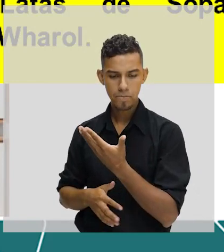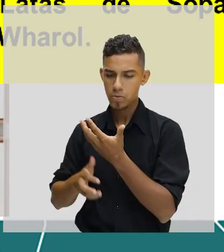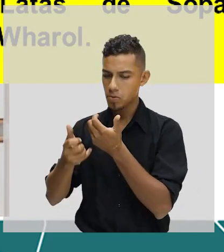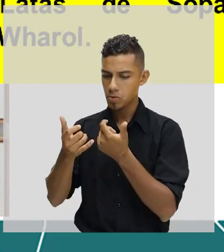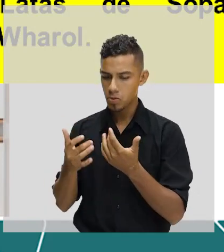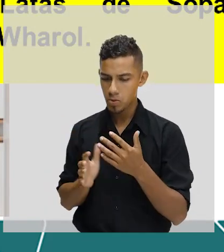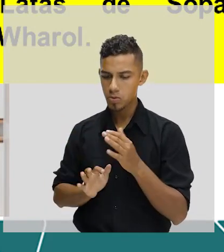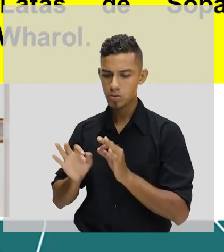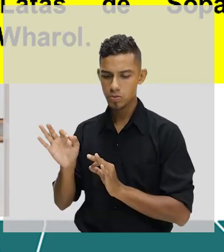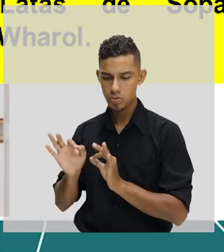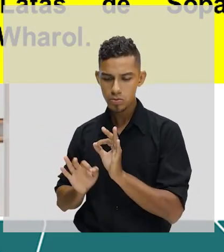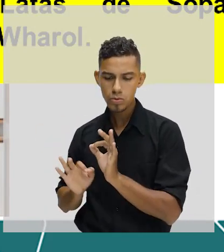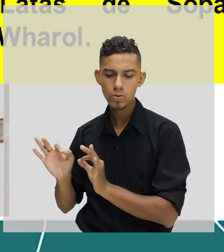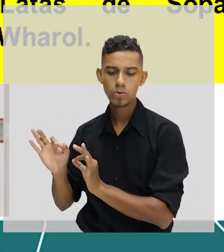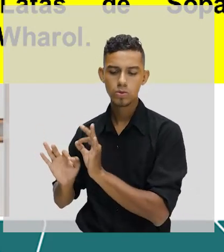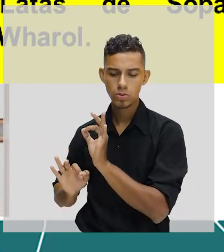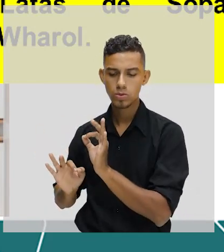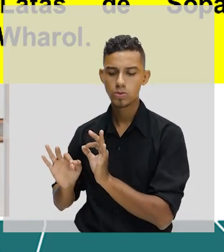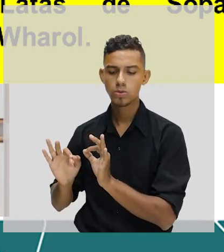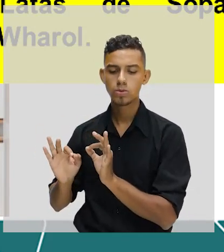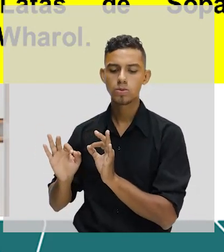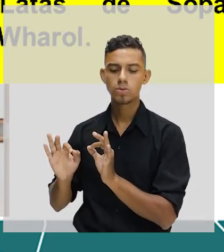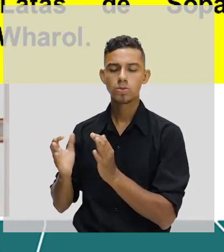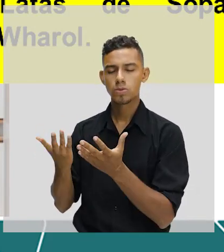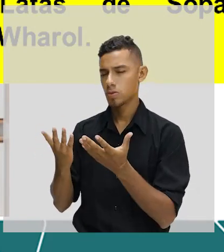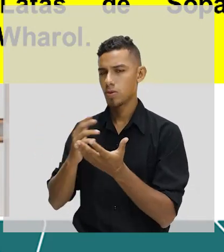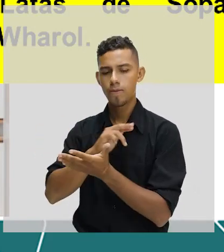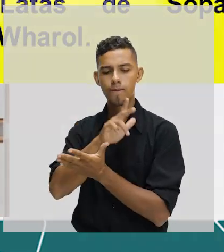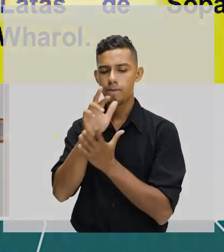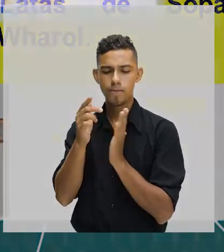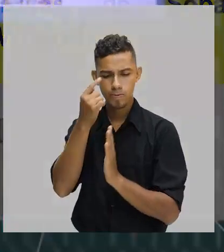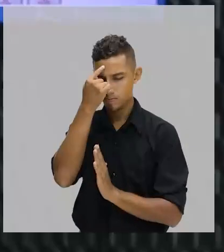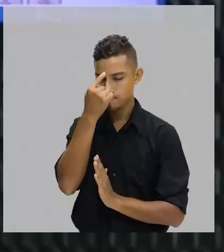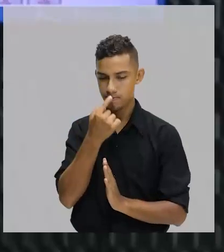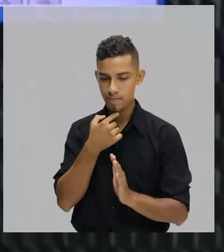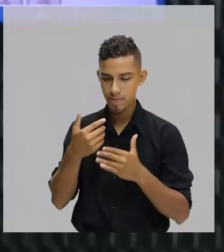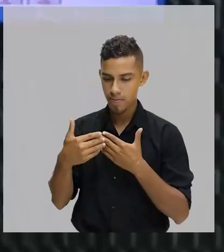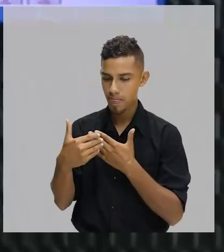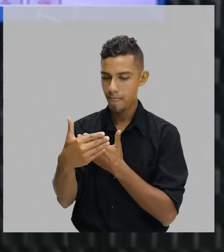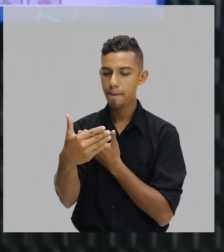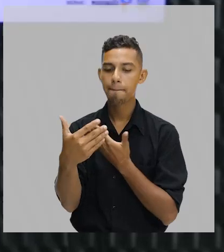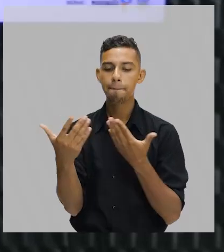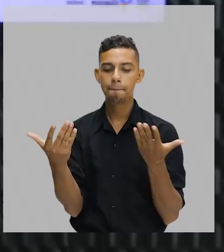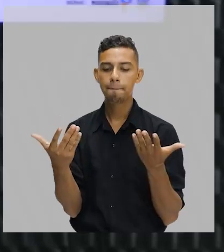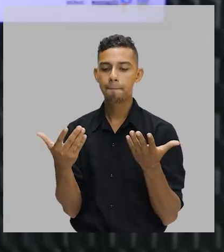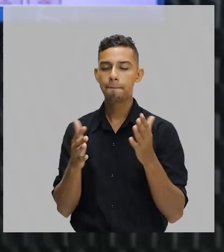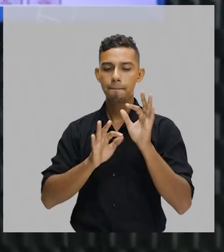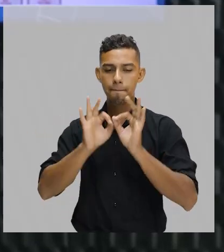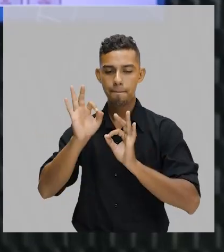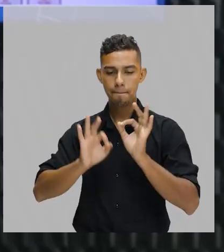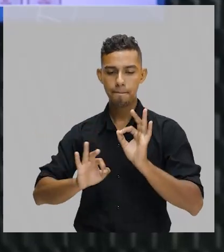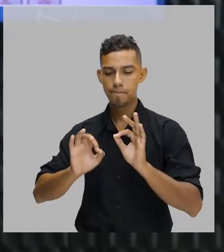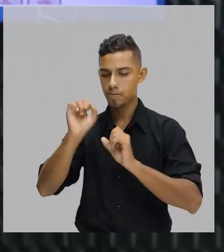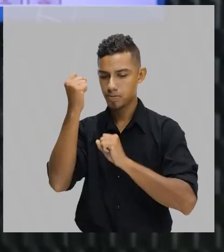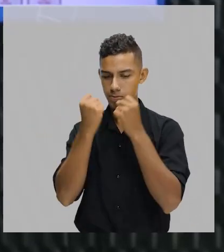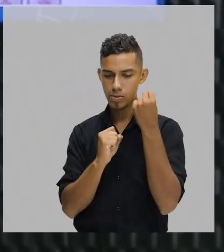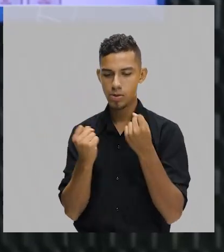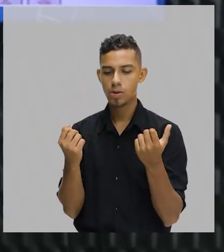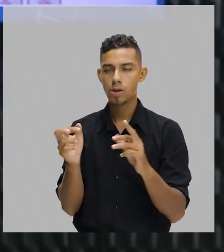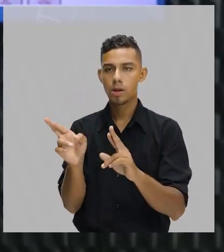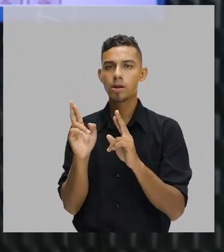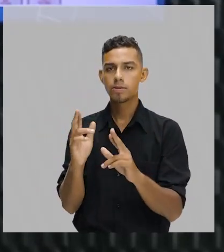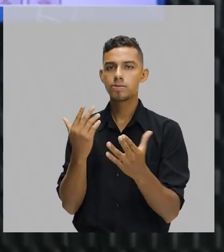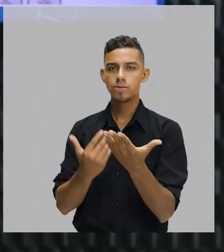processo fotográfico reproduzindo várias imagens e aí criou obras de arte a partir do processo de estrutura industrial. Então eu vou deixar vocês